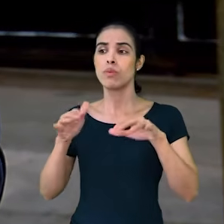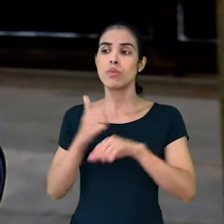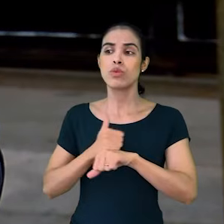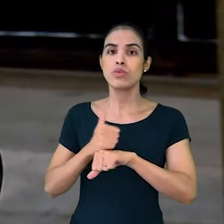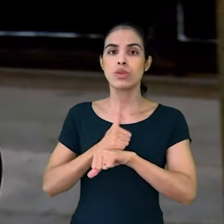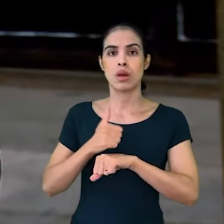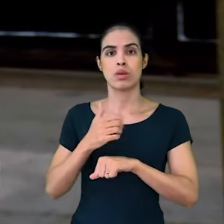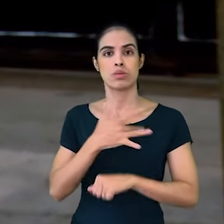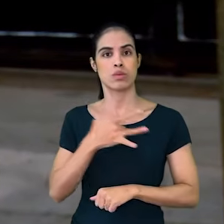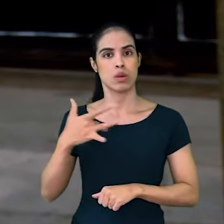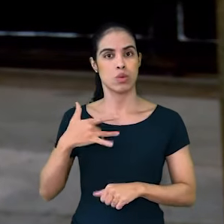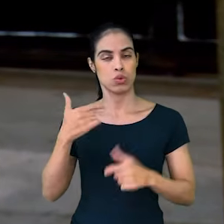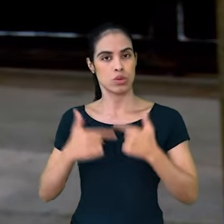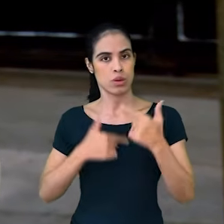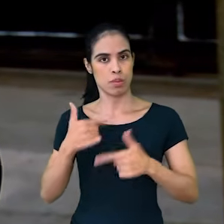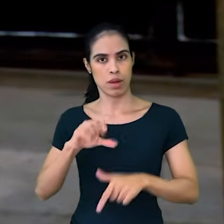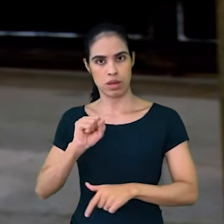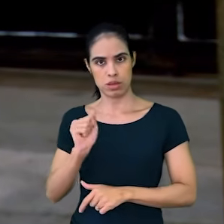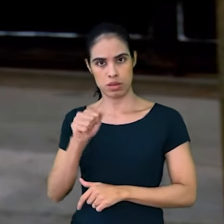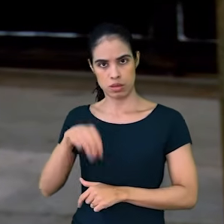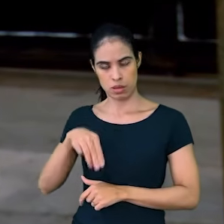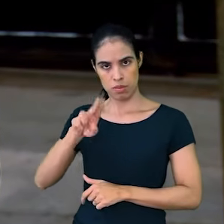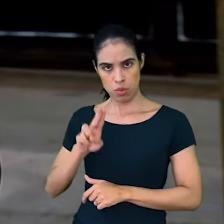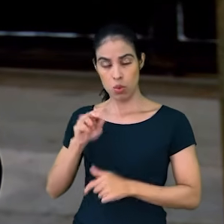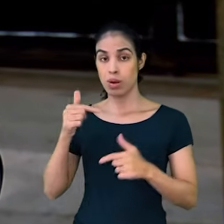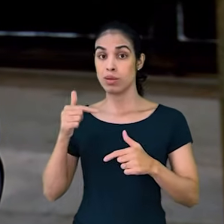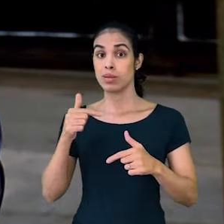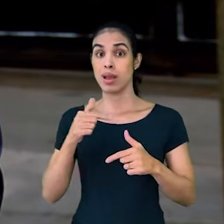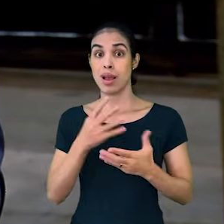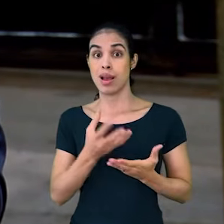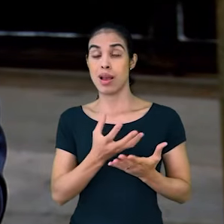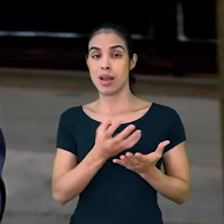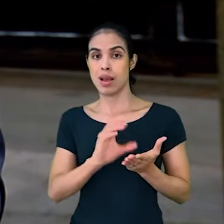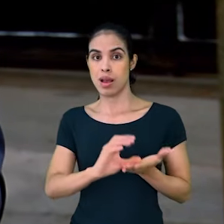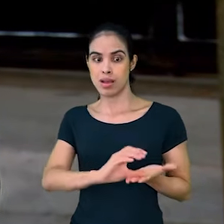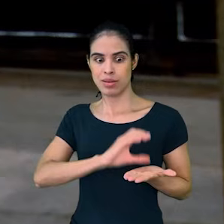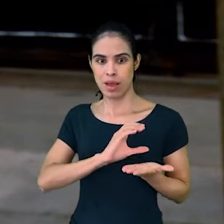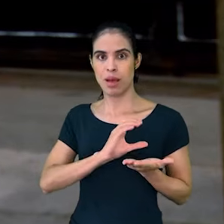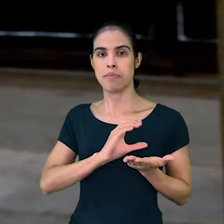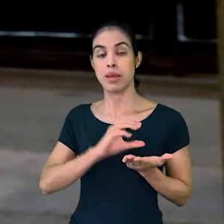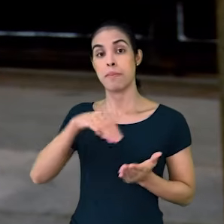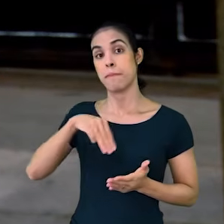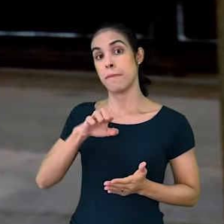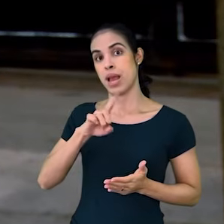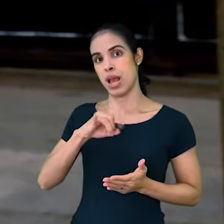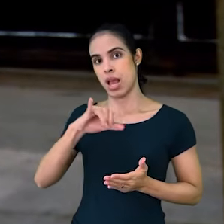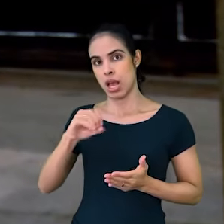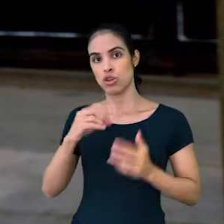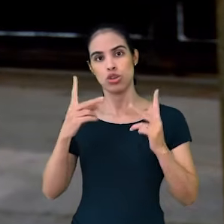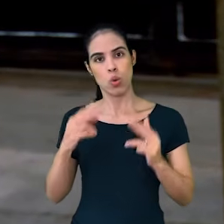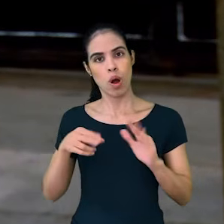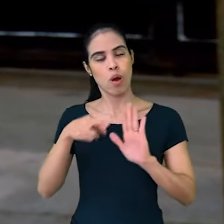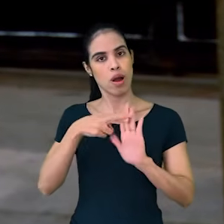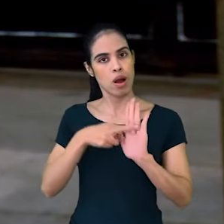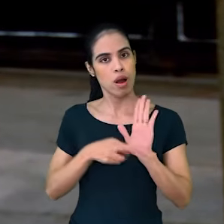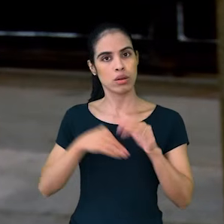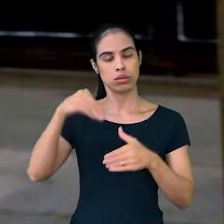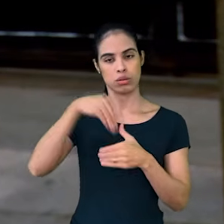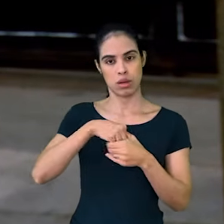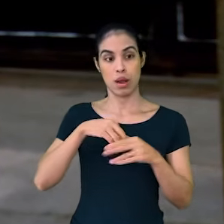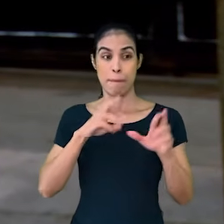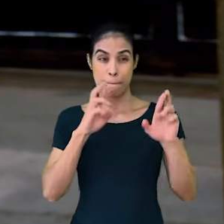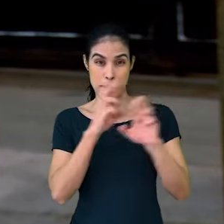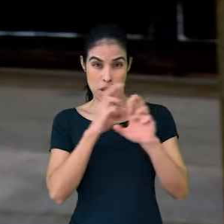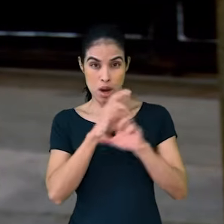profissionais de saúde que atuam no SAMU recebem insalubridade em grau médio, conforme previsto em acordo coletivo. Já